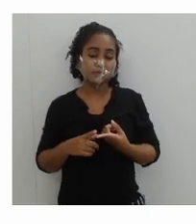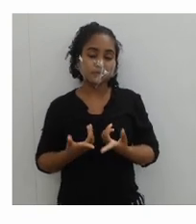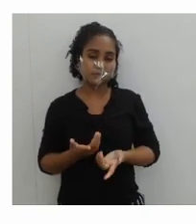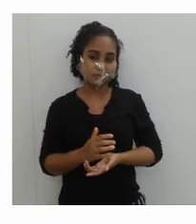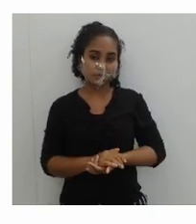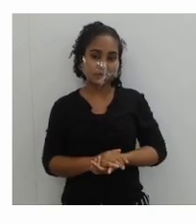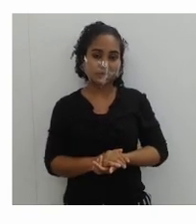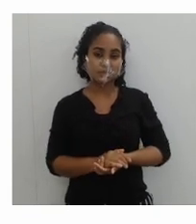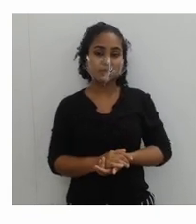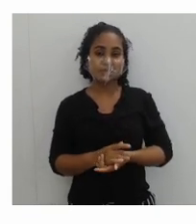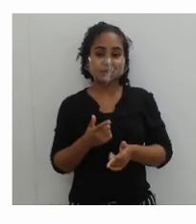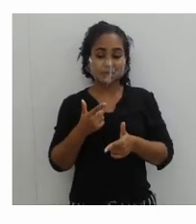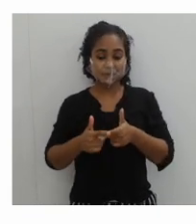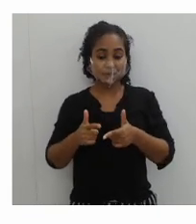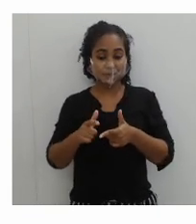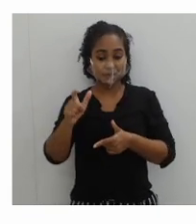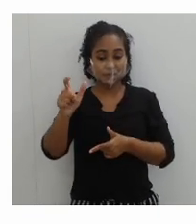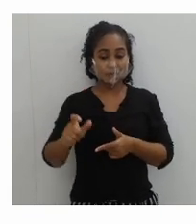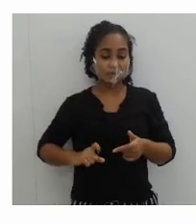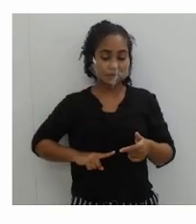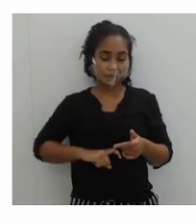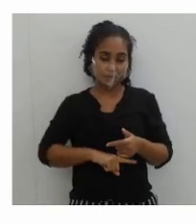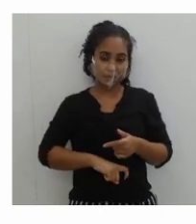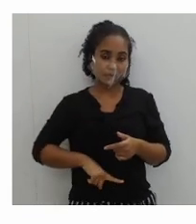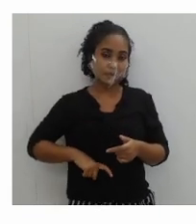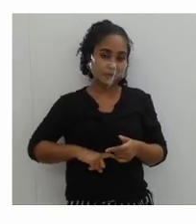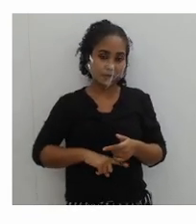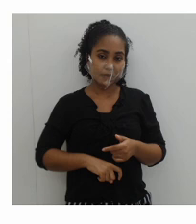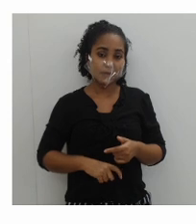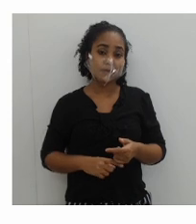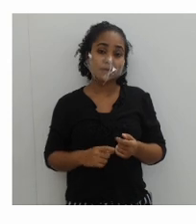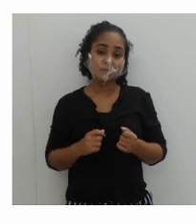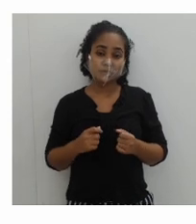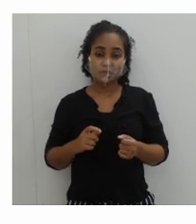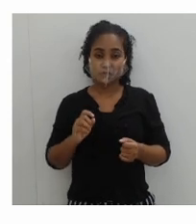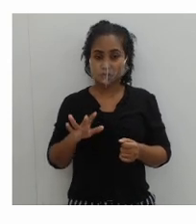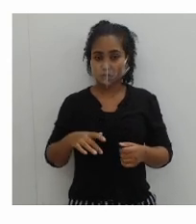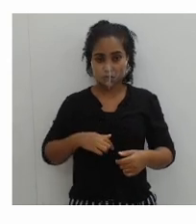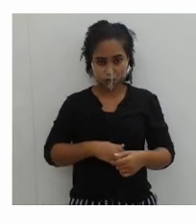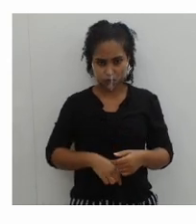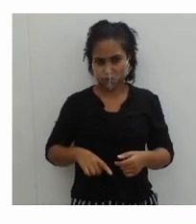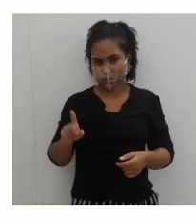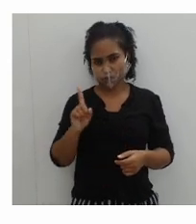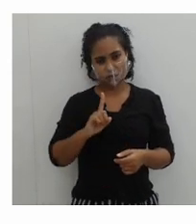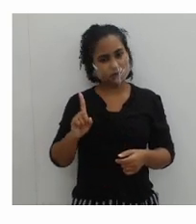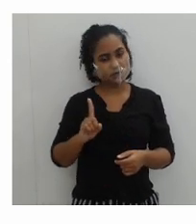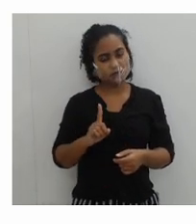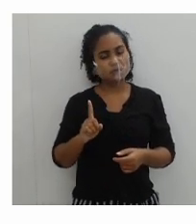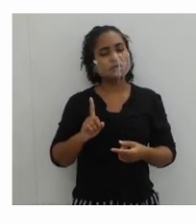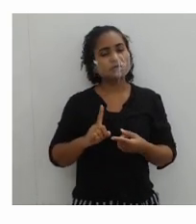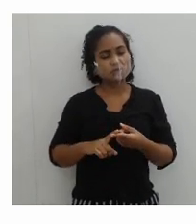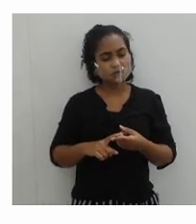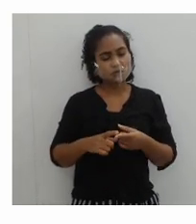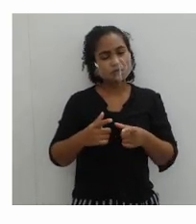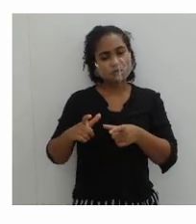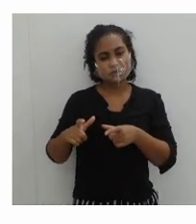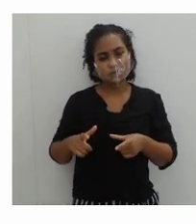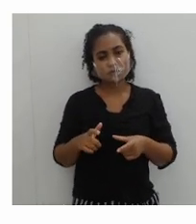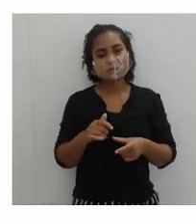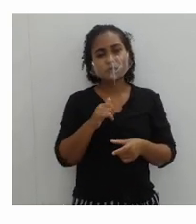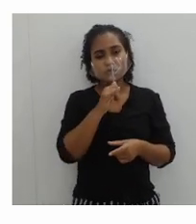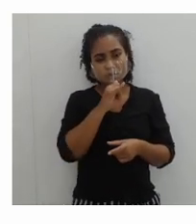causa desse verme. Então a lombriga não só dá na barriga não, tá certo? A gente também tem um exemplo